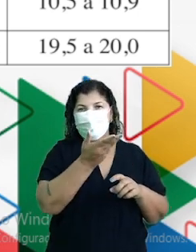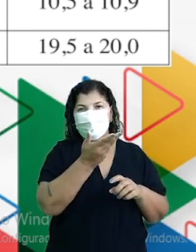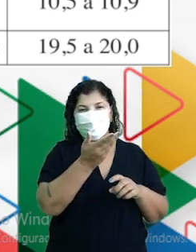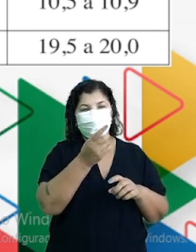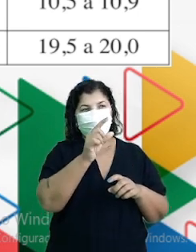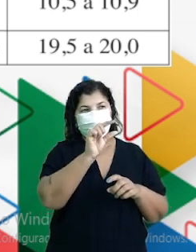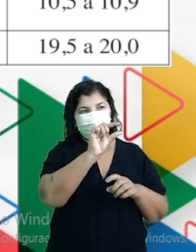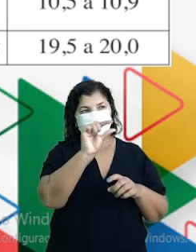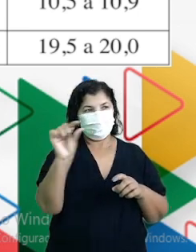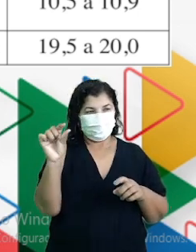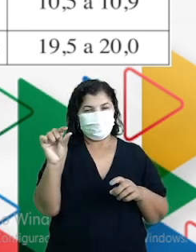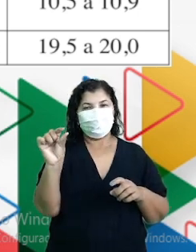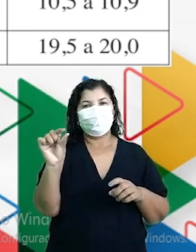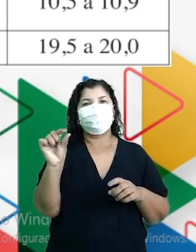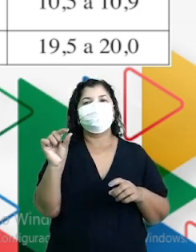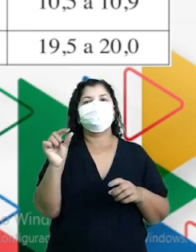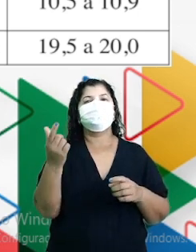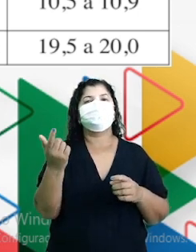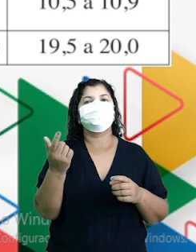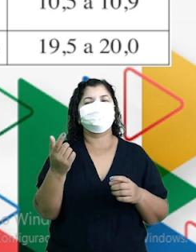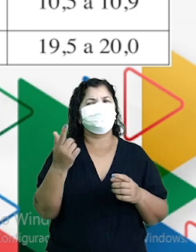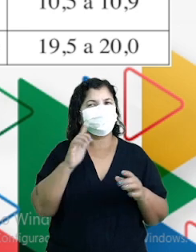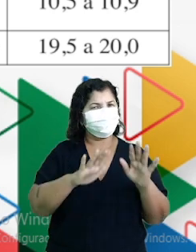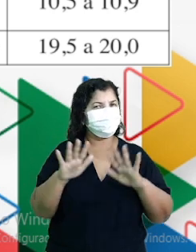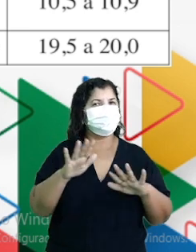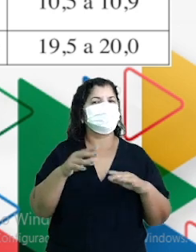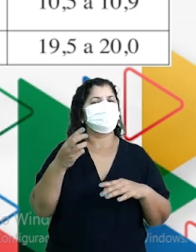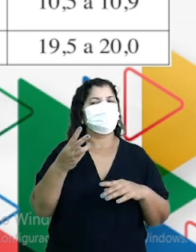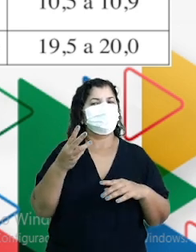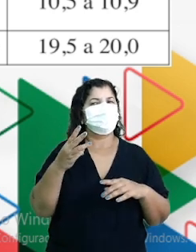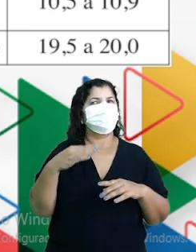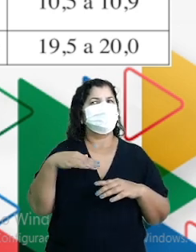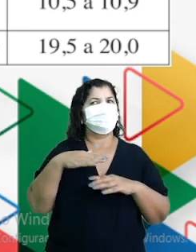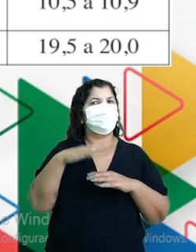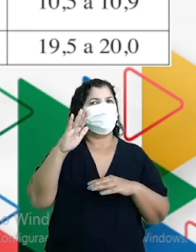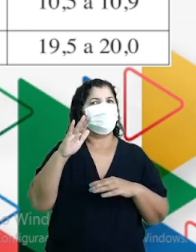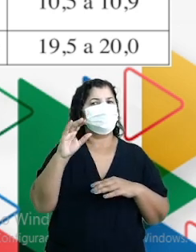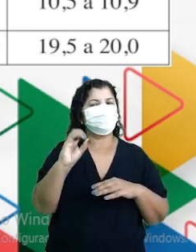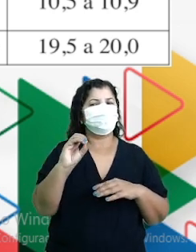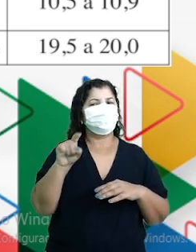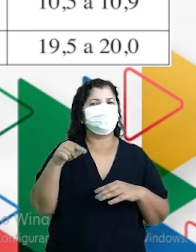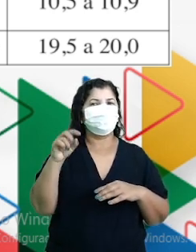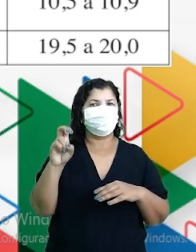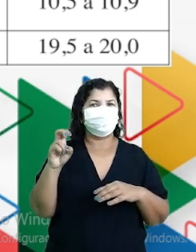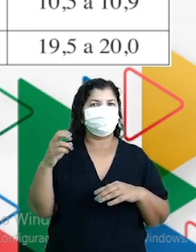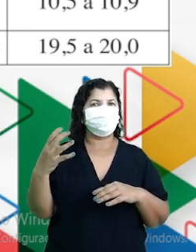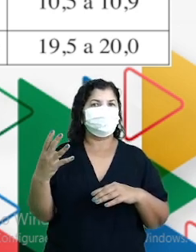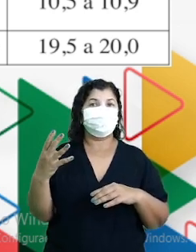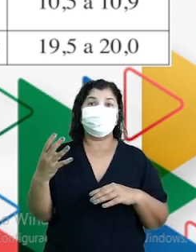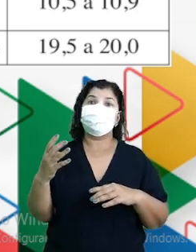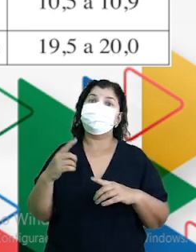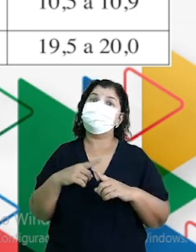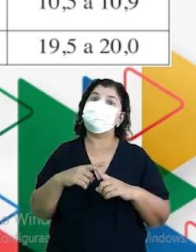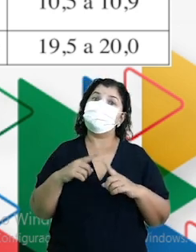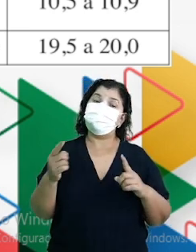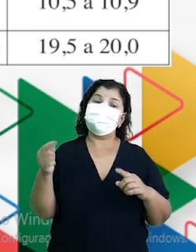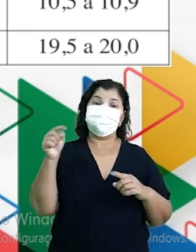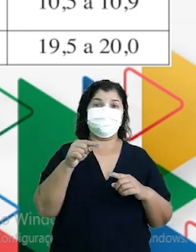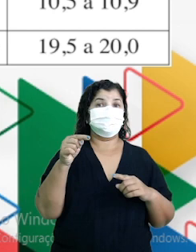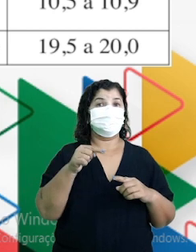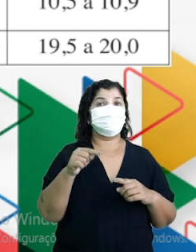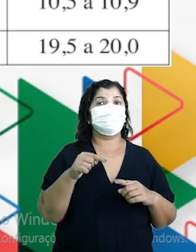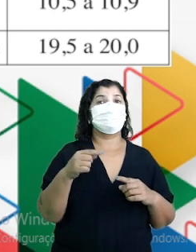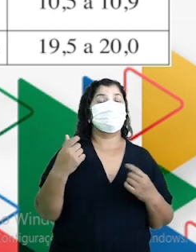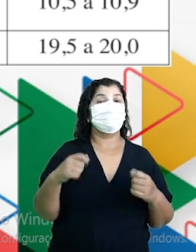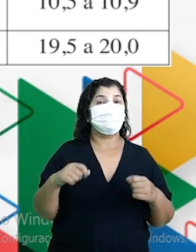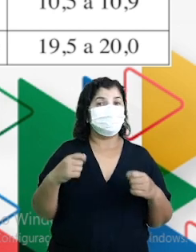cima, cuidado aí, tá? Você pode pensar, 3 é maior que 0,54. Não nesse caso, porque a gente tem que